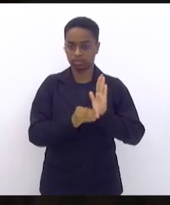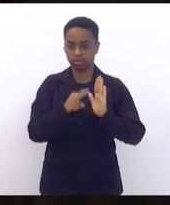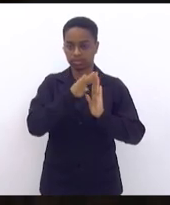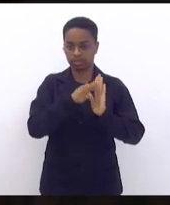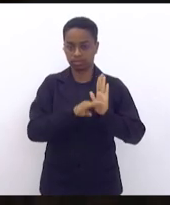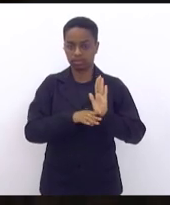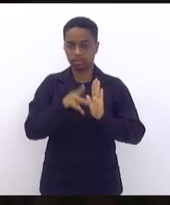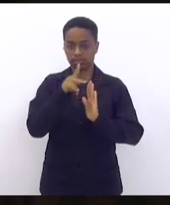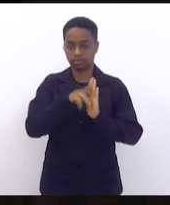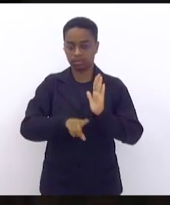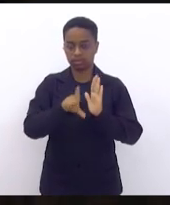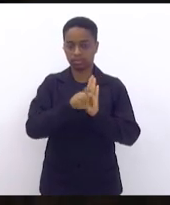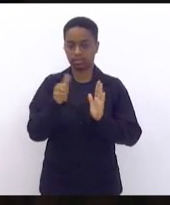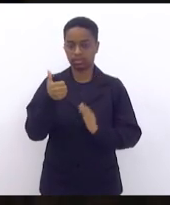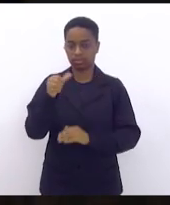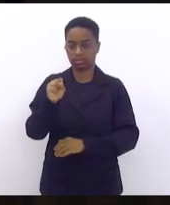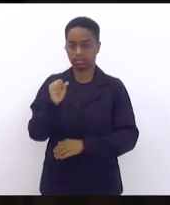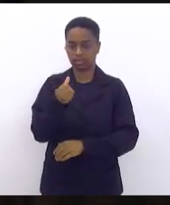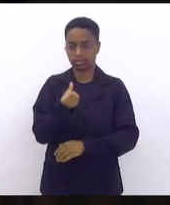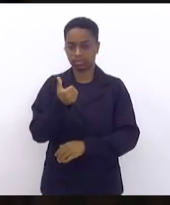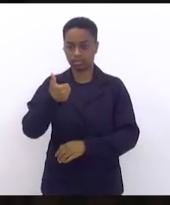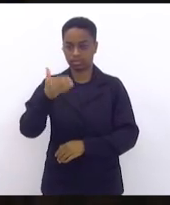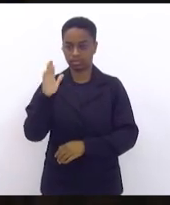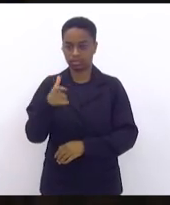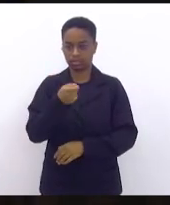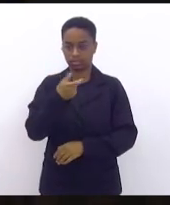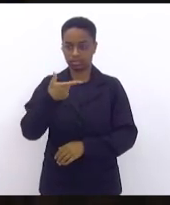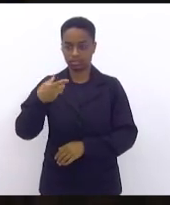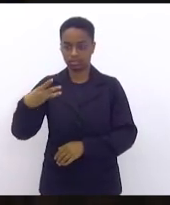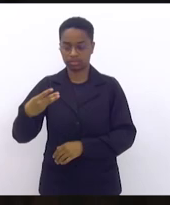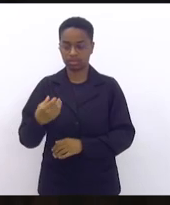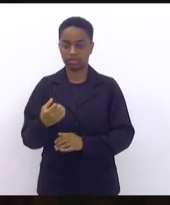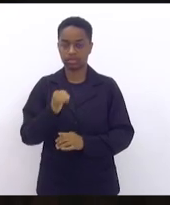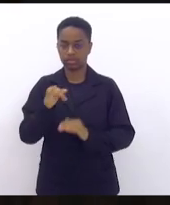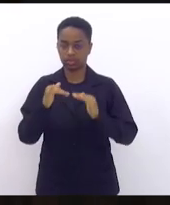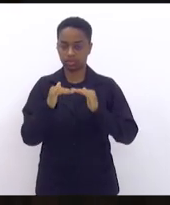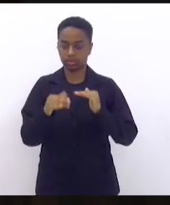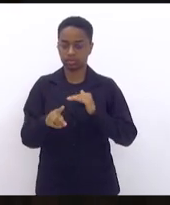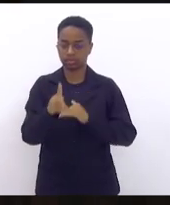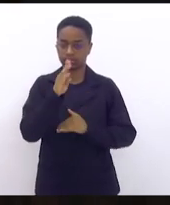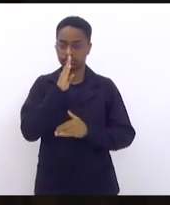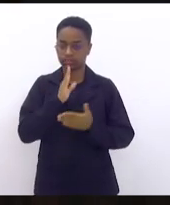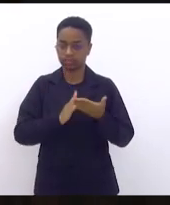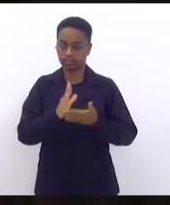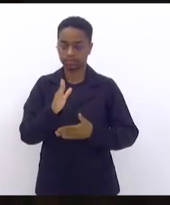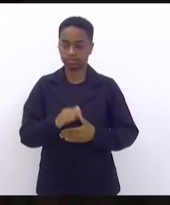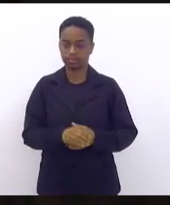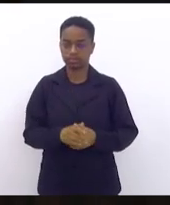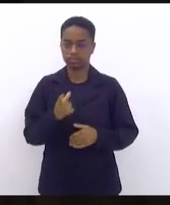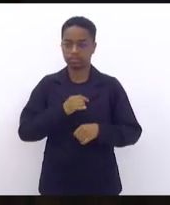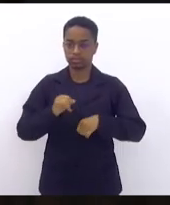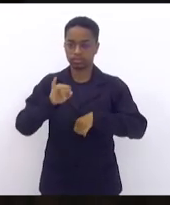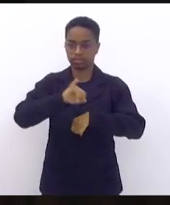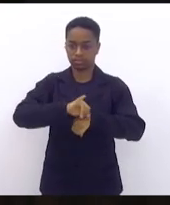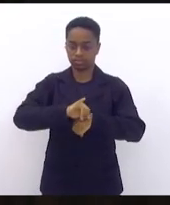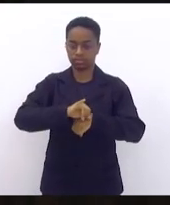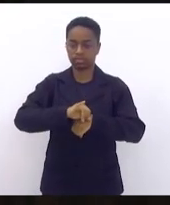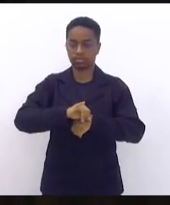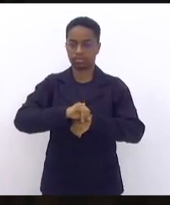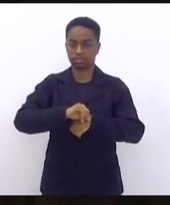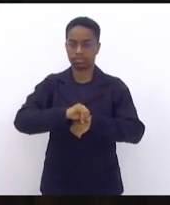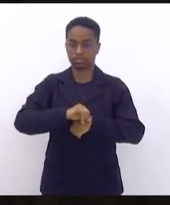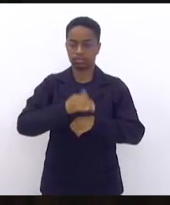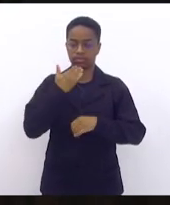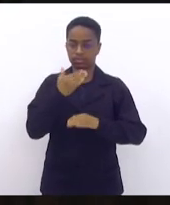dia do projeto 1861 de 23, do deputado Muniz Neto. Senhores que aprovam, mandem como estão, aprovado. Há sobre a